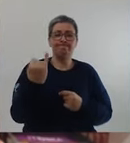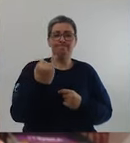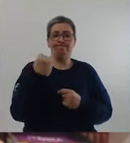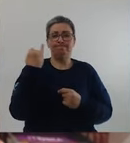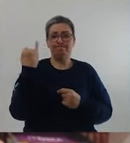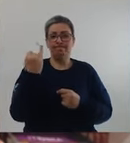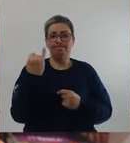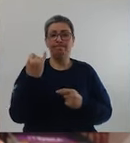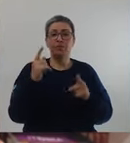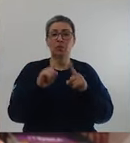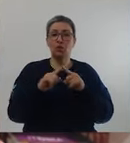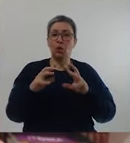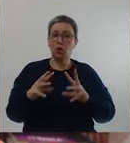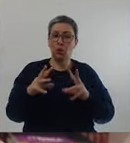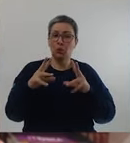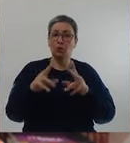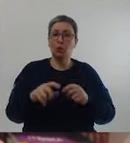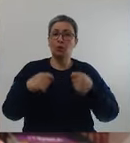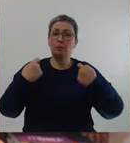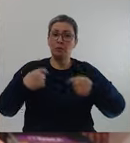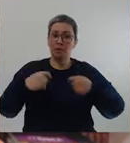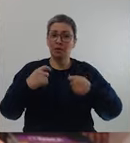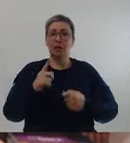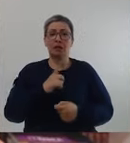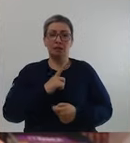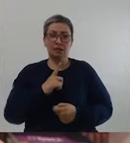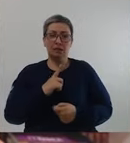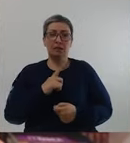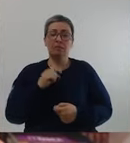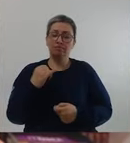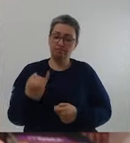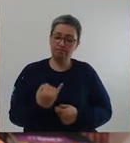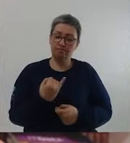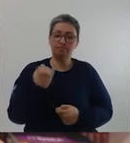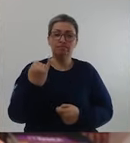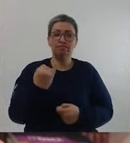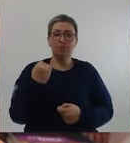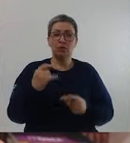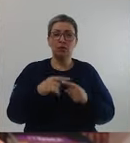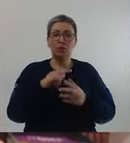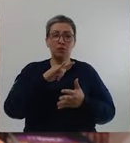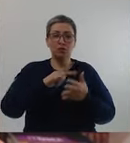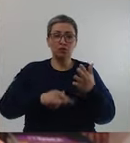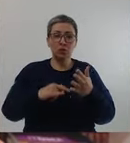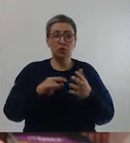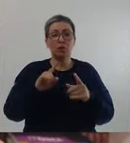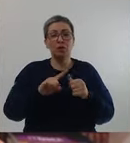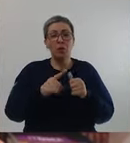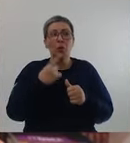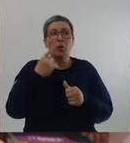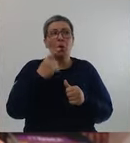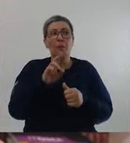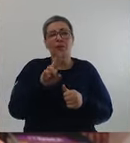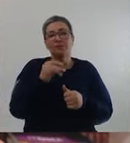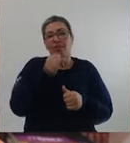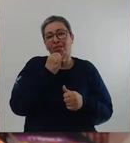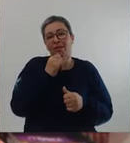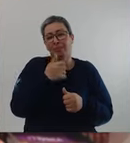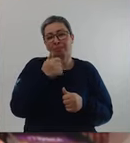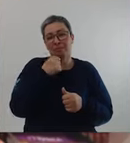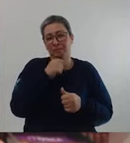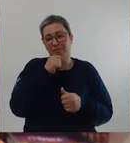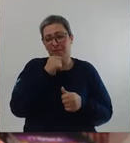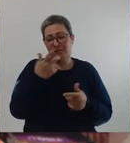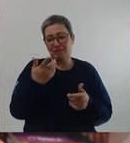importantíssimo, né? Que todos nós devemos possuir. Isso é muito importante. É o documento mãe, eu diria. Agora